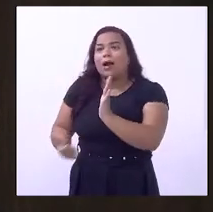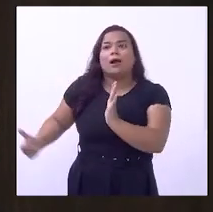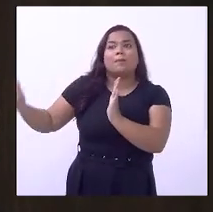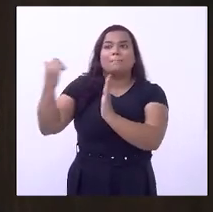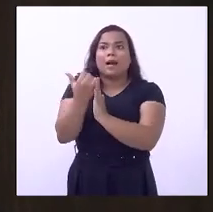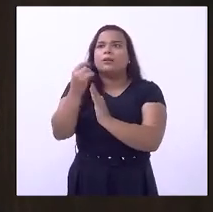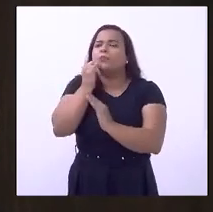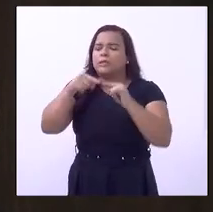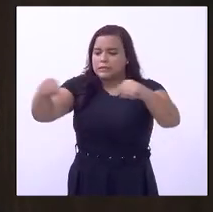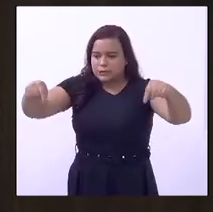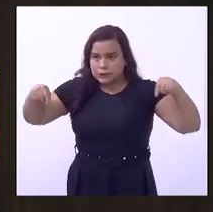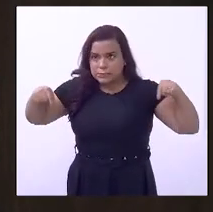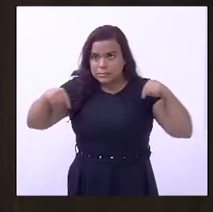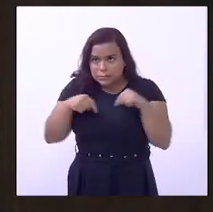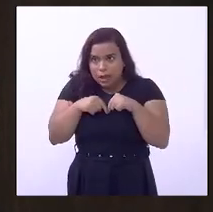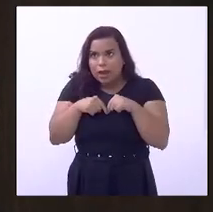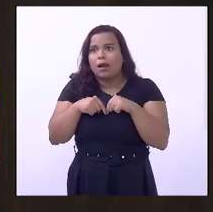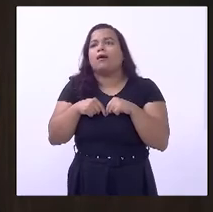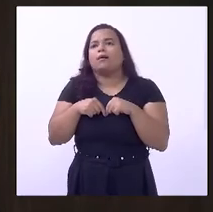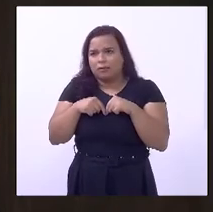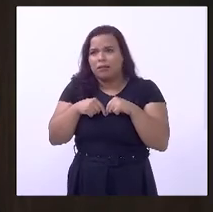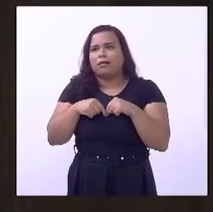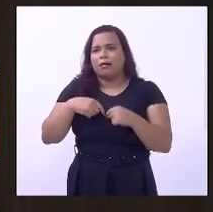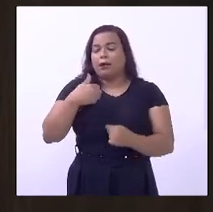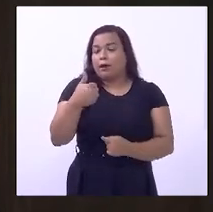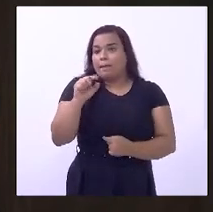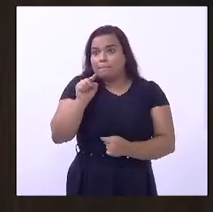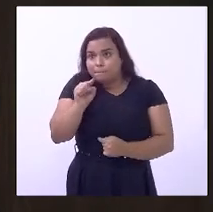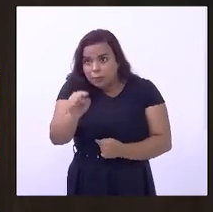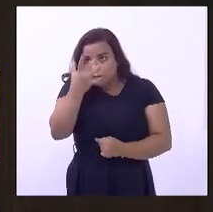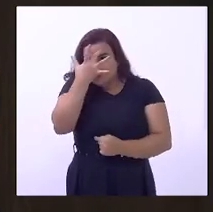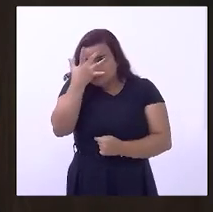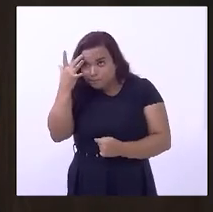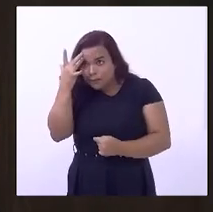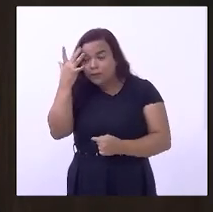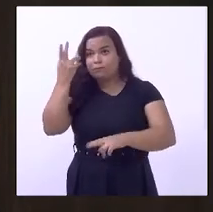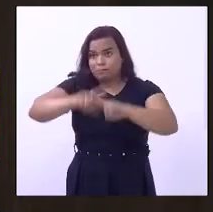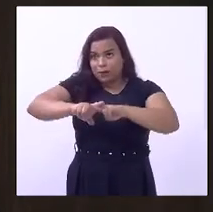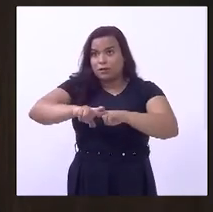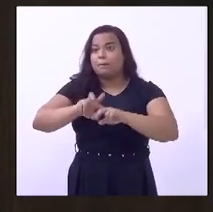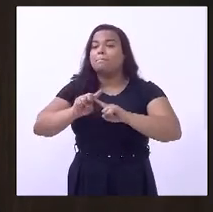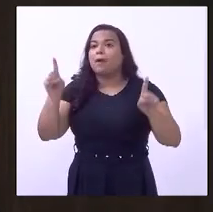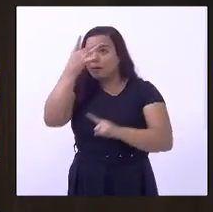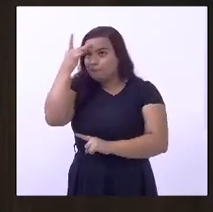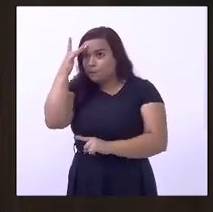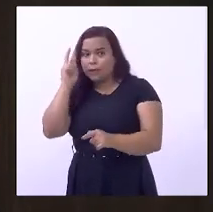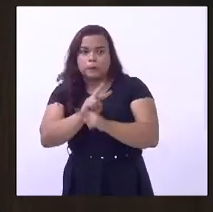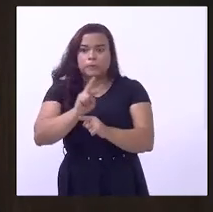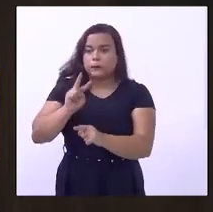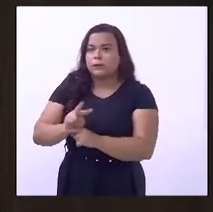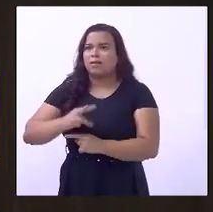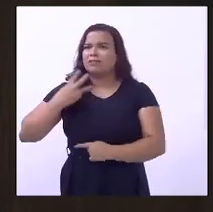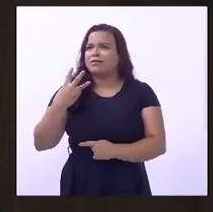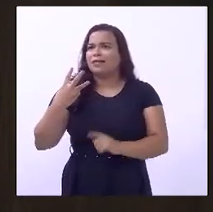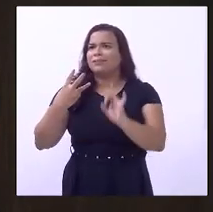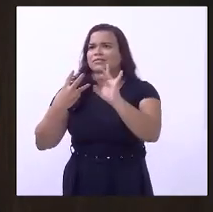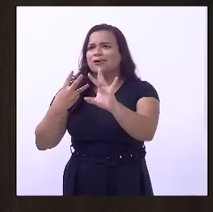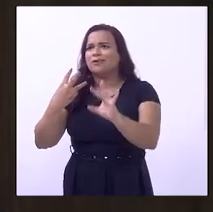1.000 presos apenas com 3 agentes para coordenar todo o sistema. Então, de